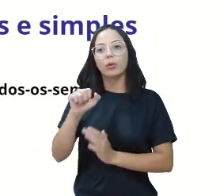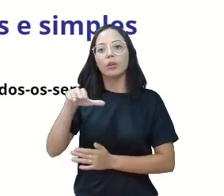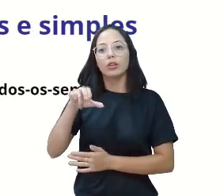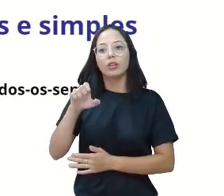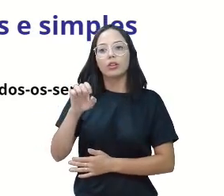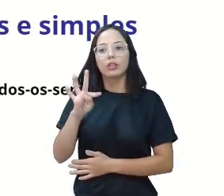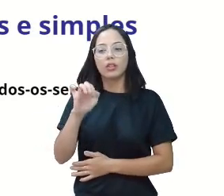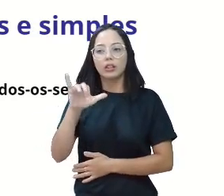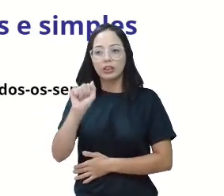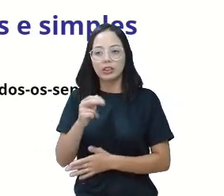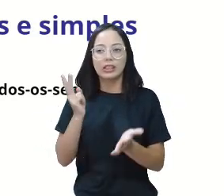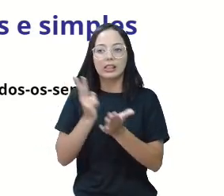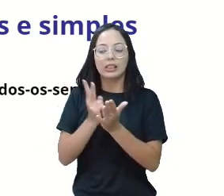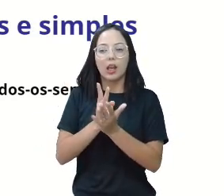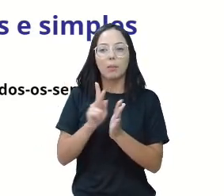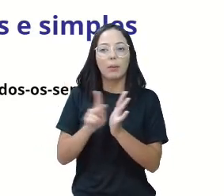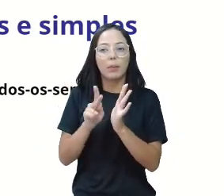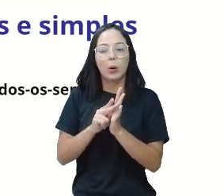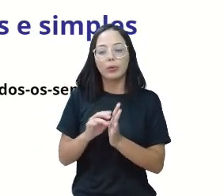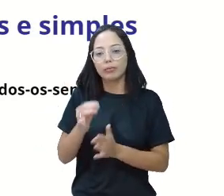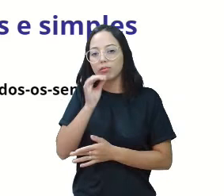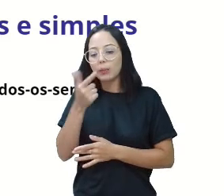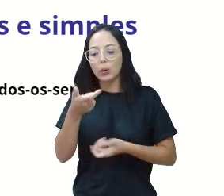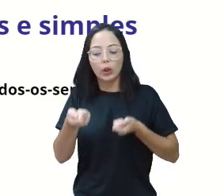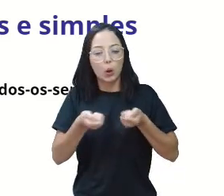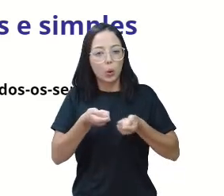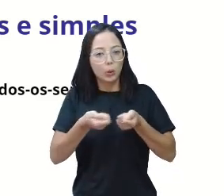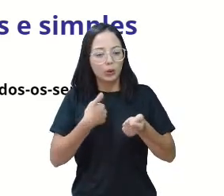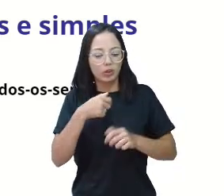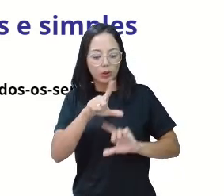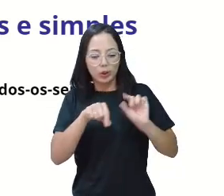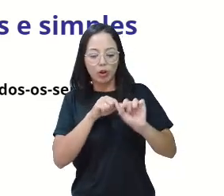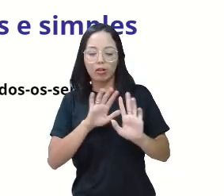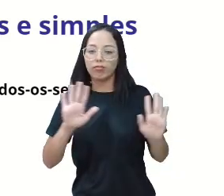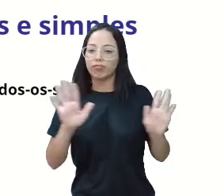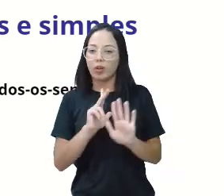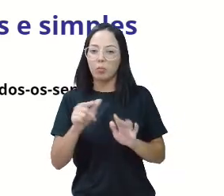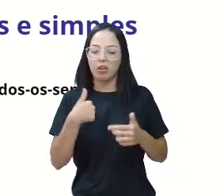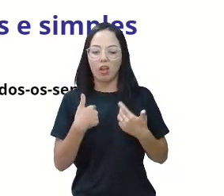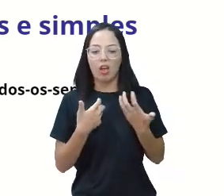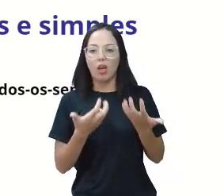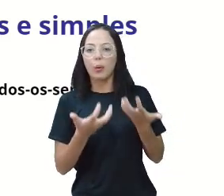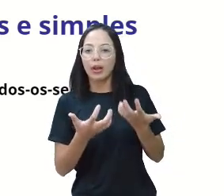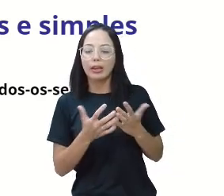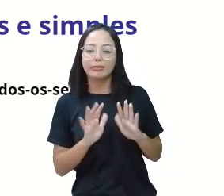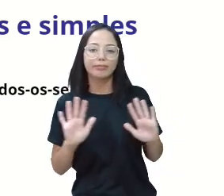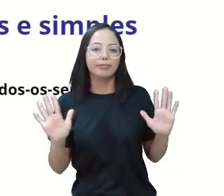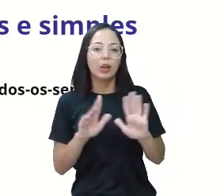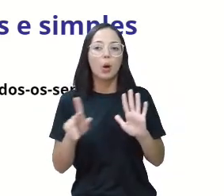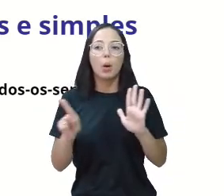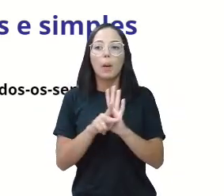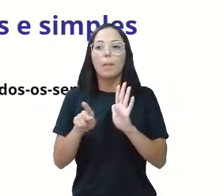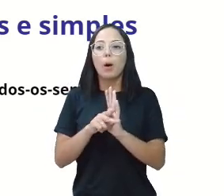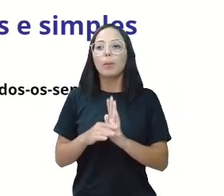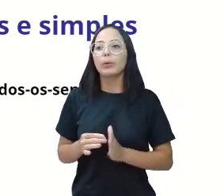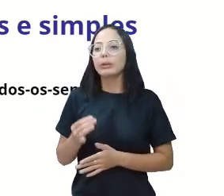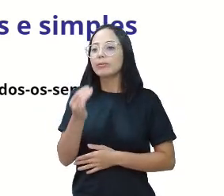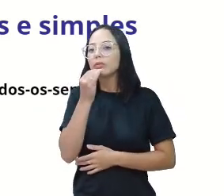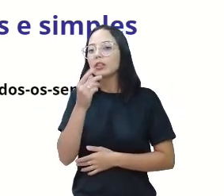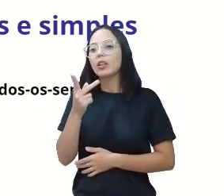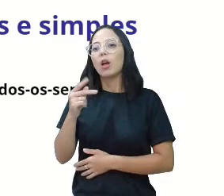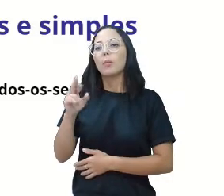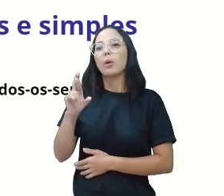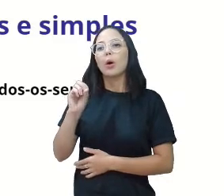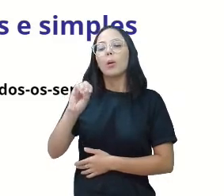Então, ela é sempre involuntária, a pessoa não escolhe, ela não é porque ela quer, ela é projetiva. O que é isso?